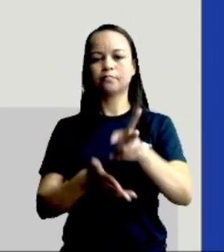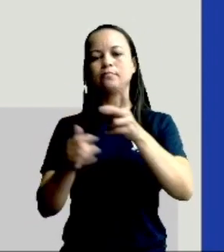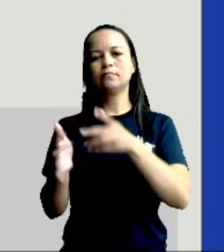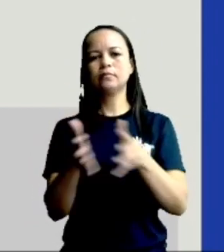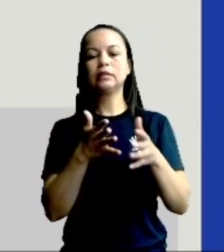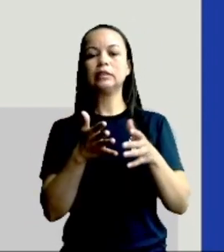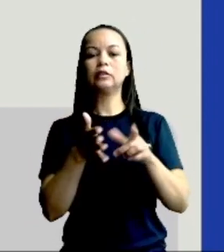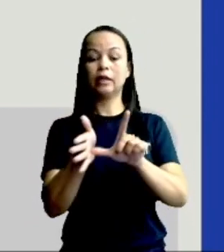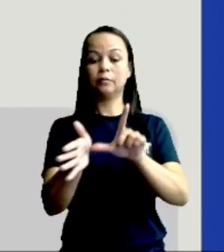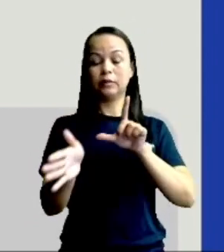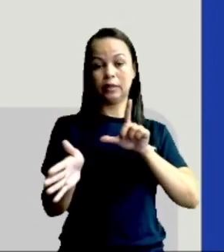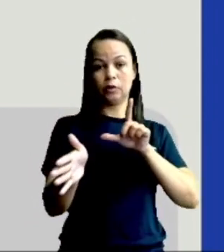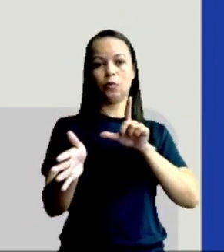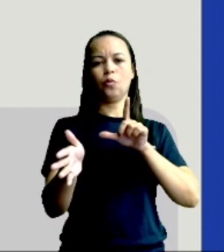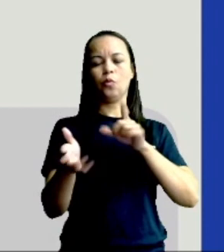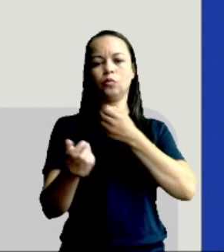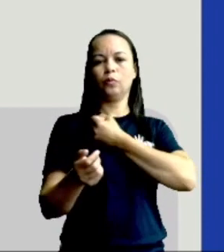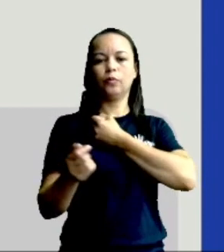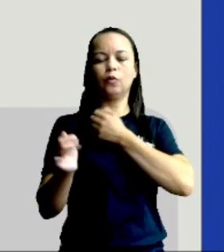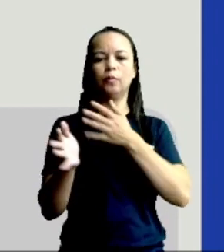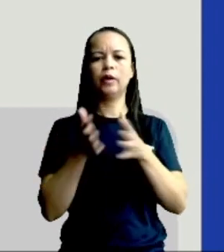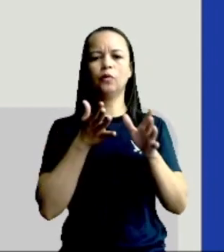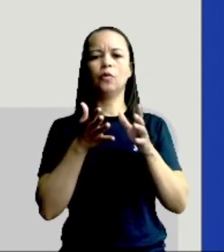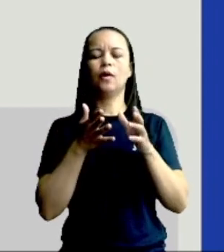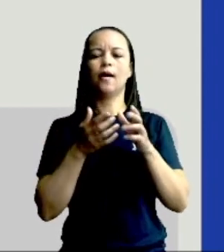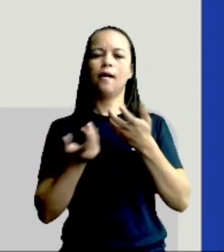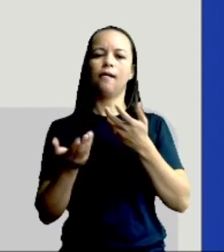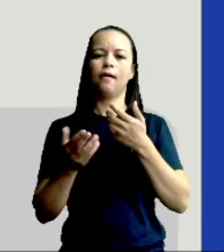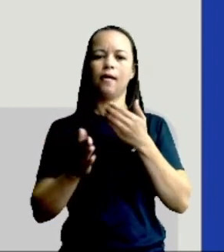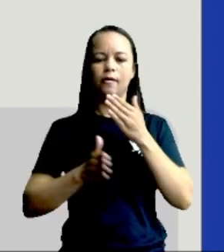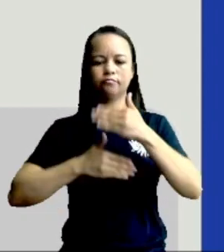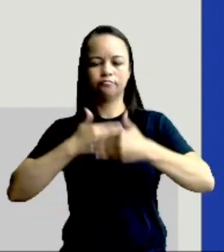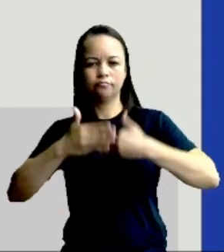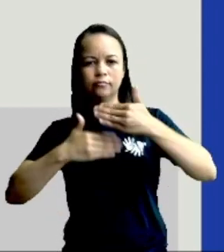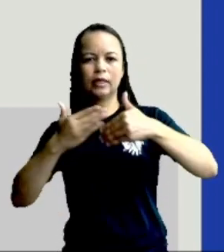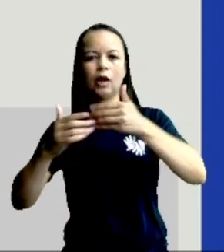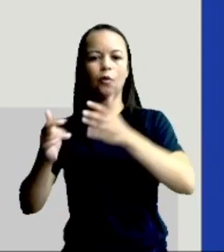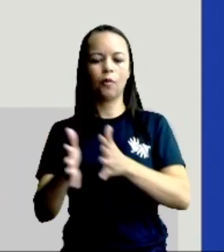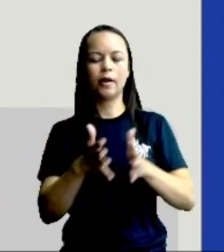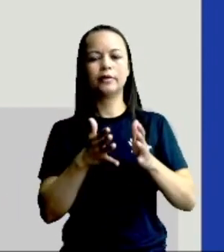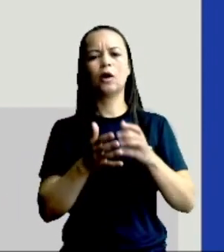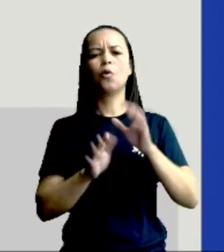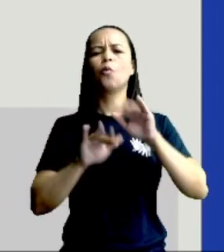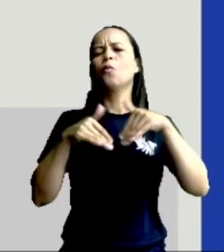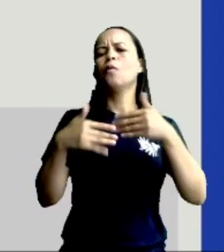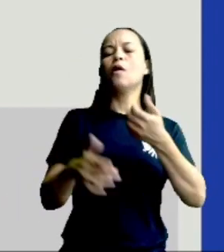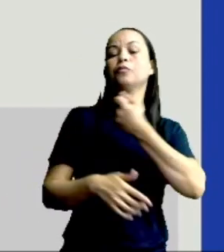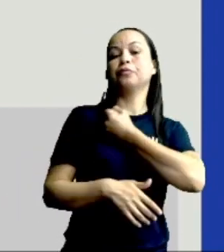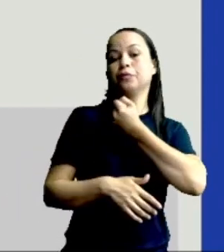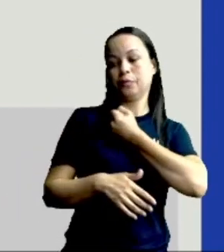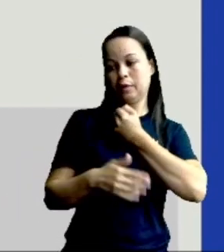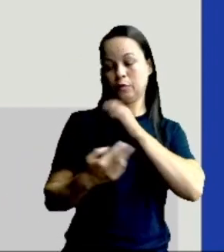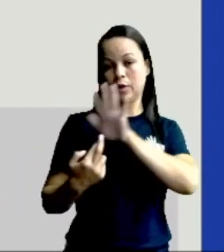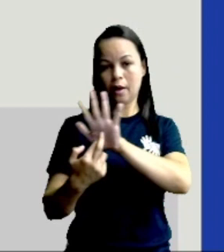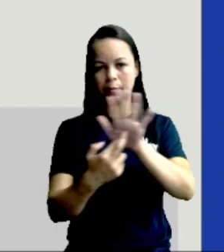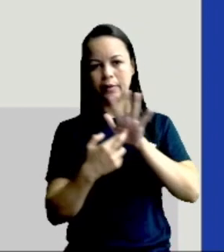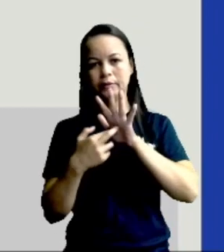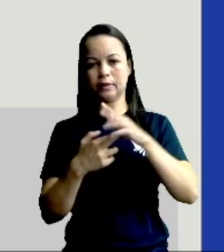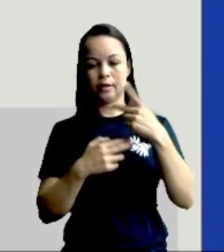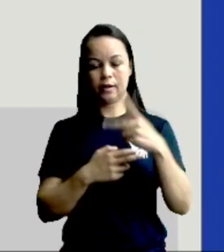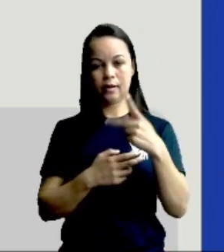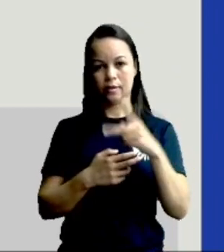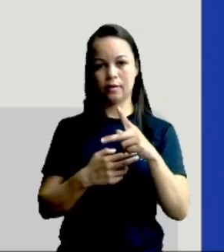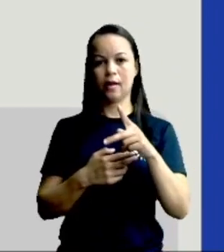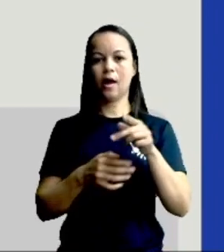anterior adicionado à regularidade, né, da sequência, que número que está representando essa